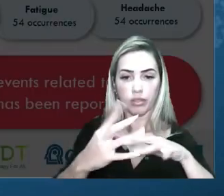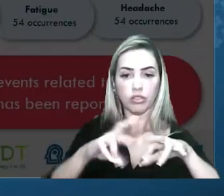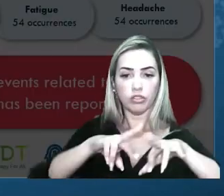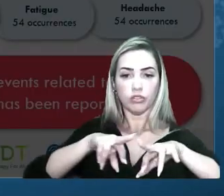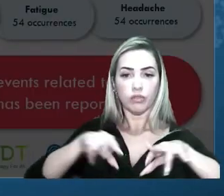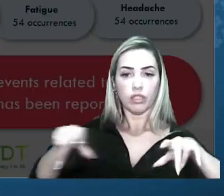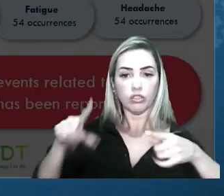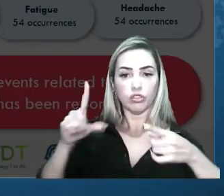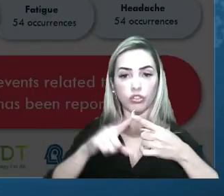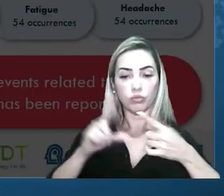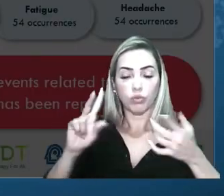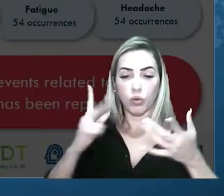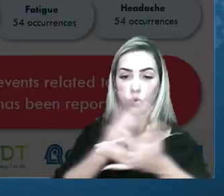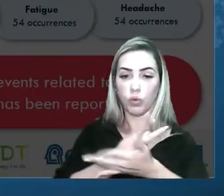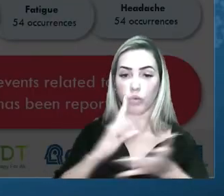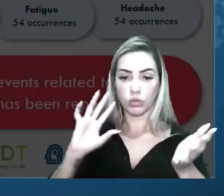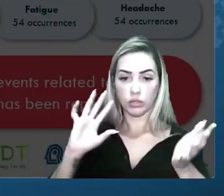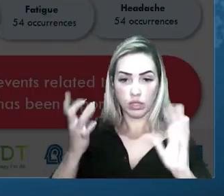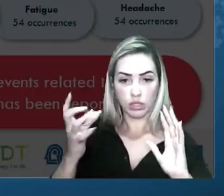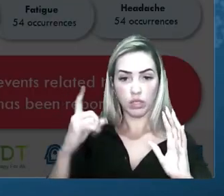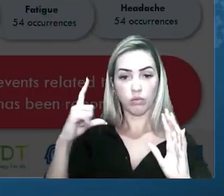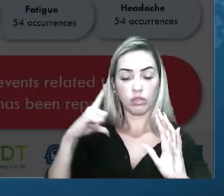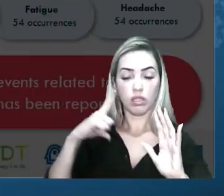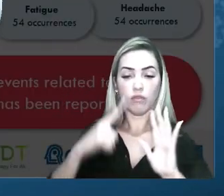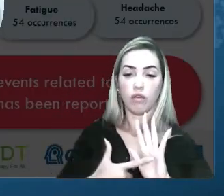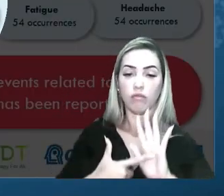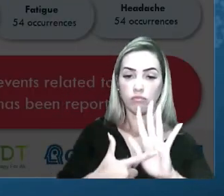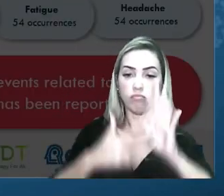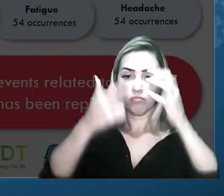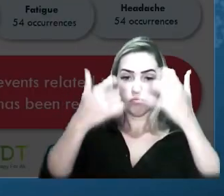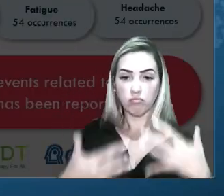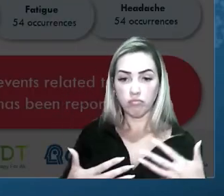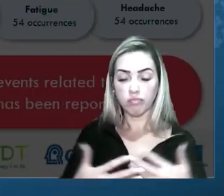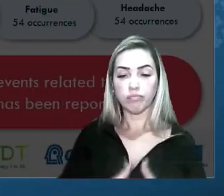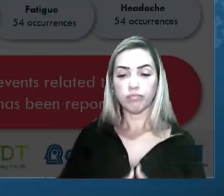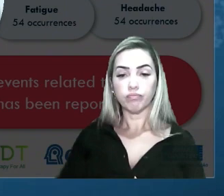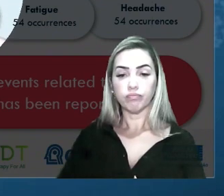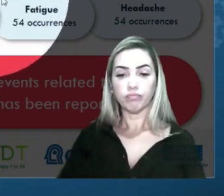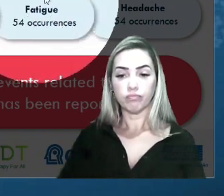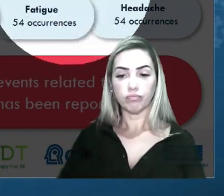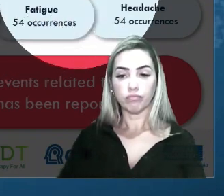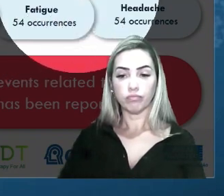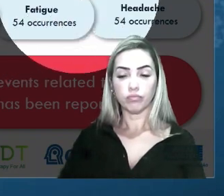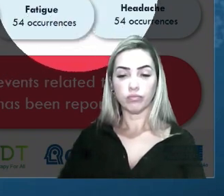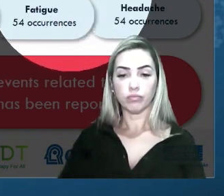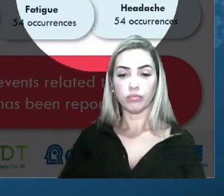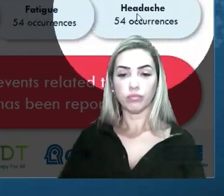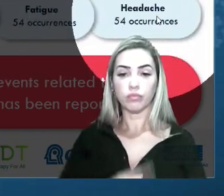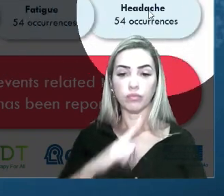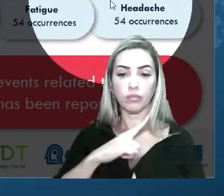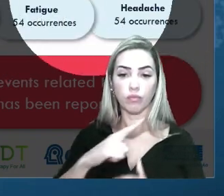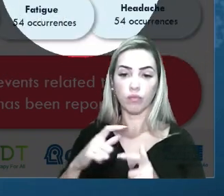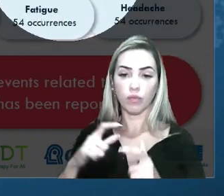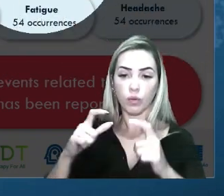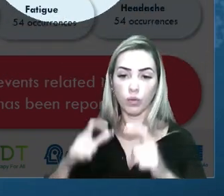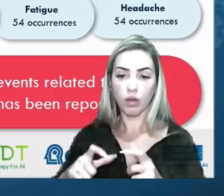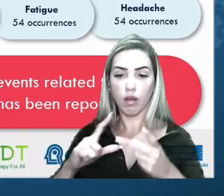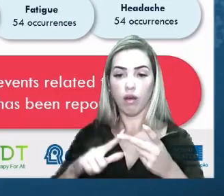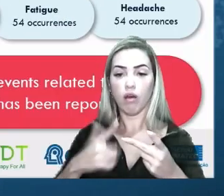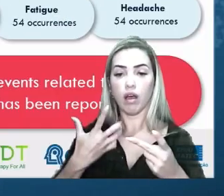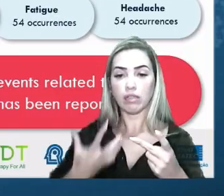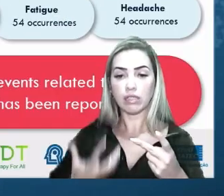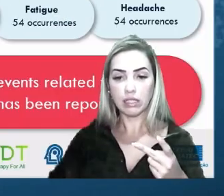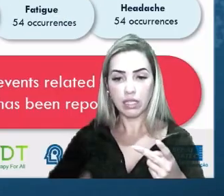eventos adversos que foram reportados. Dor no local, fadiga e dor